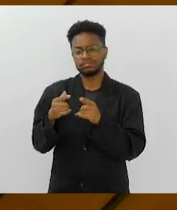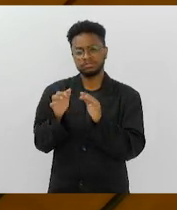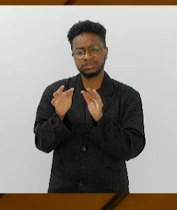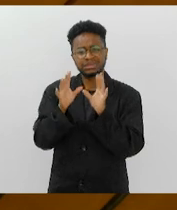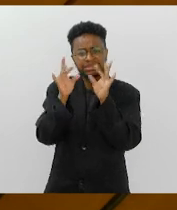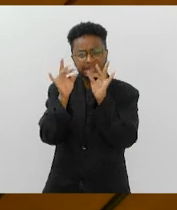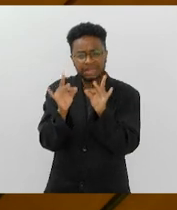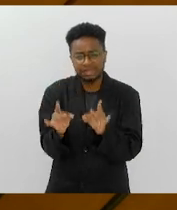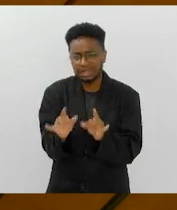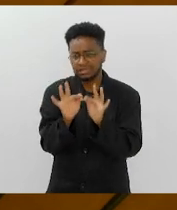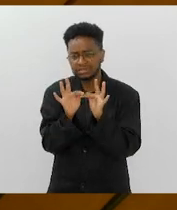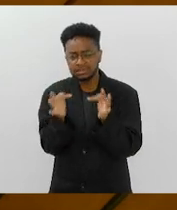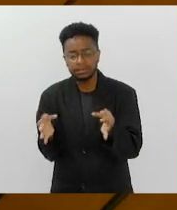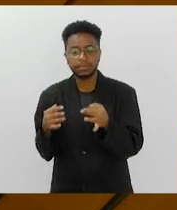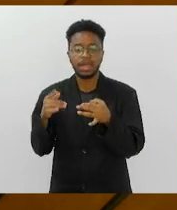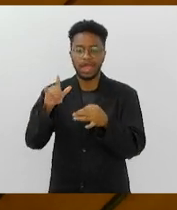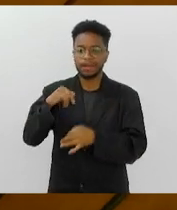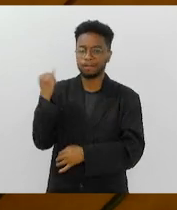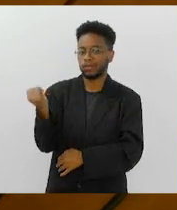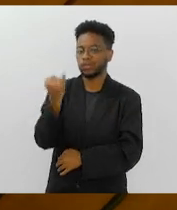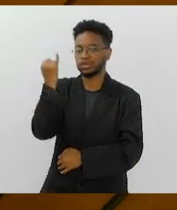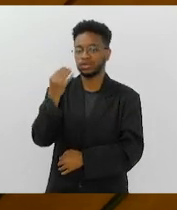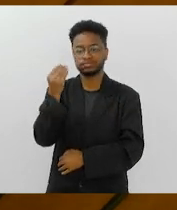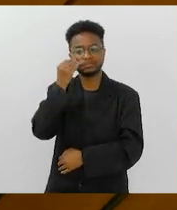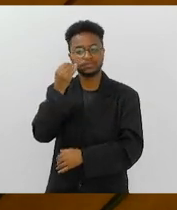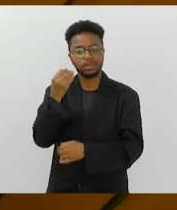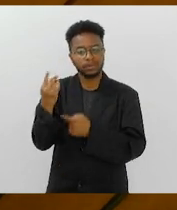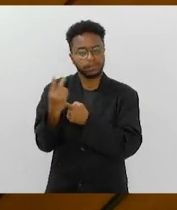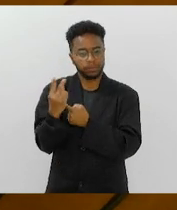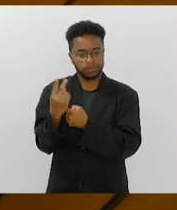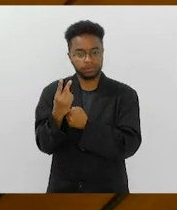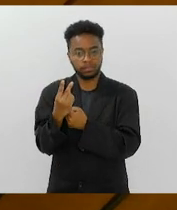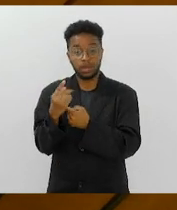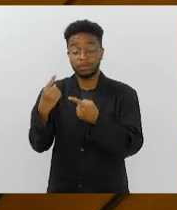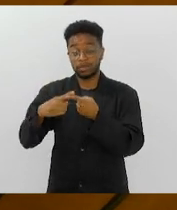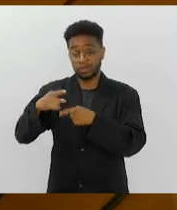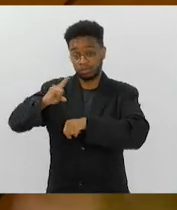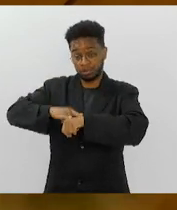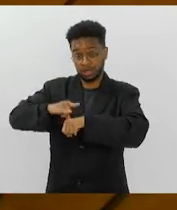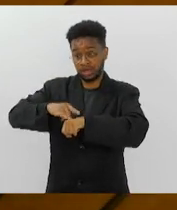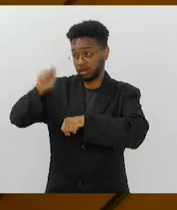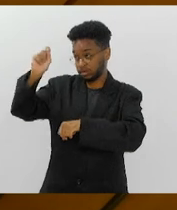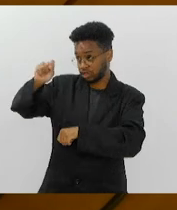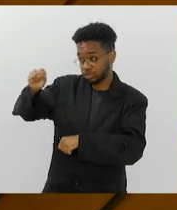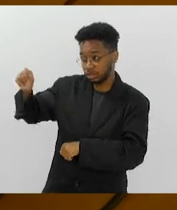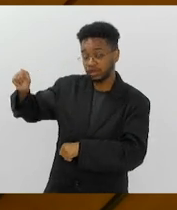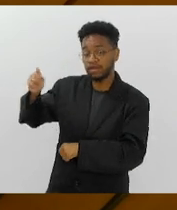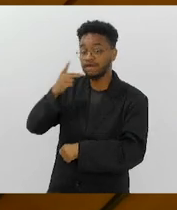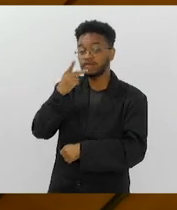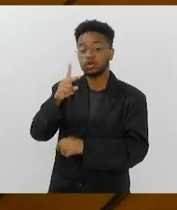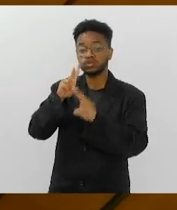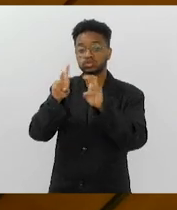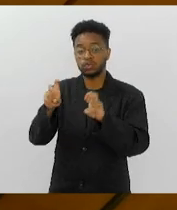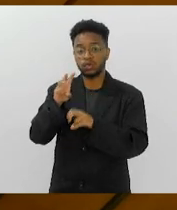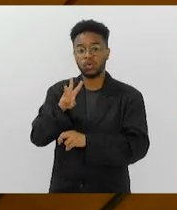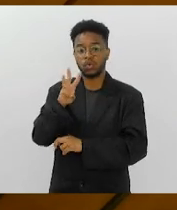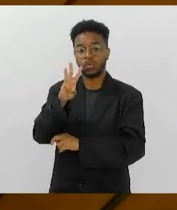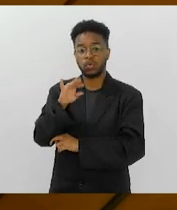elas são primordiais para a prevenção. Foi uma inscrição simples no banheiro, fazendo menção ao Wellington de Menezes e ao Guilherme